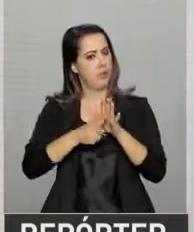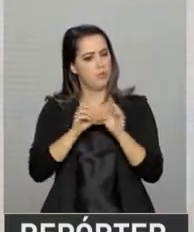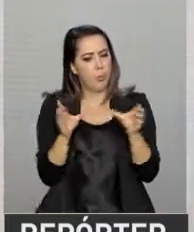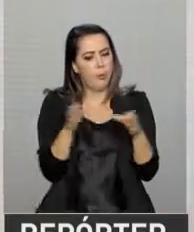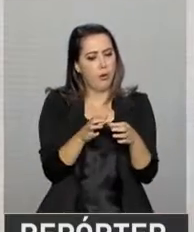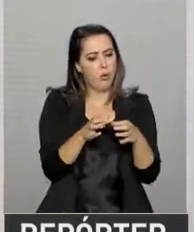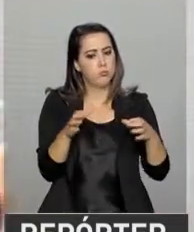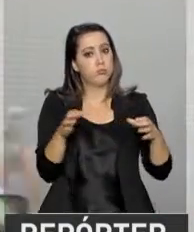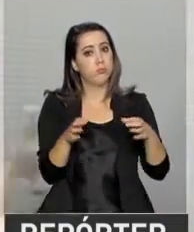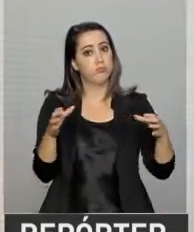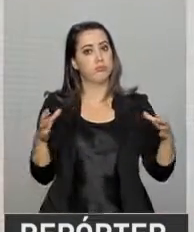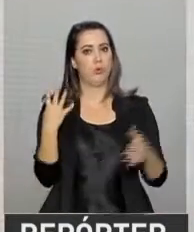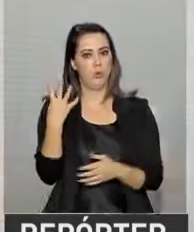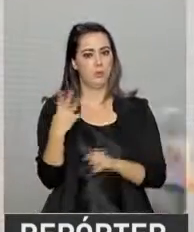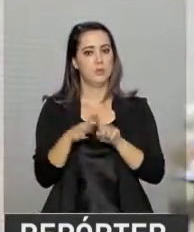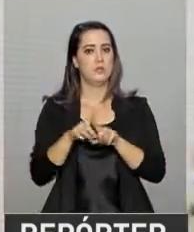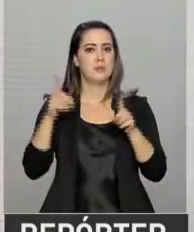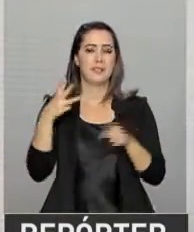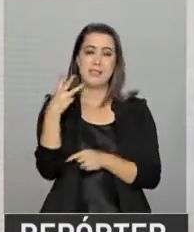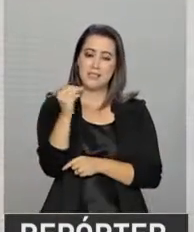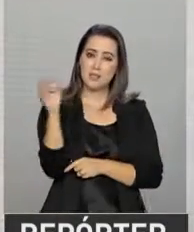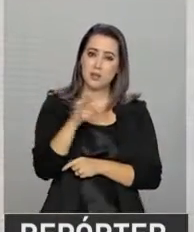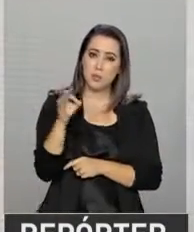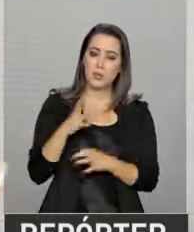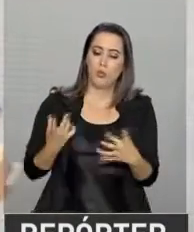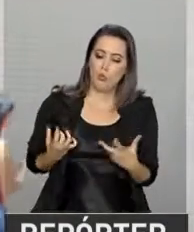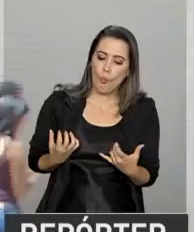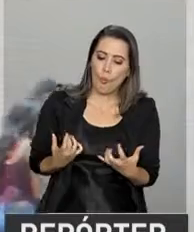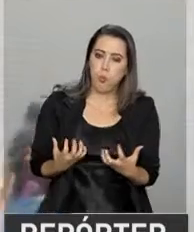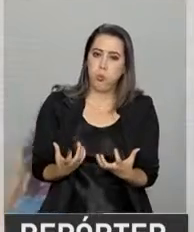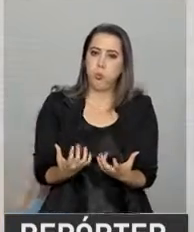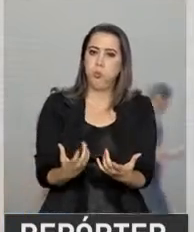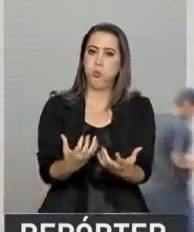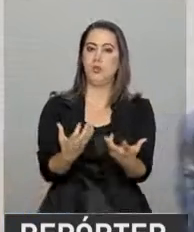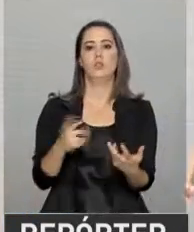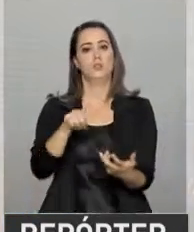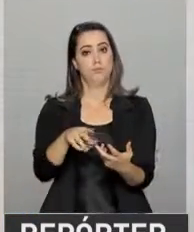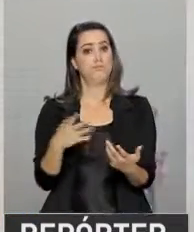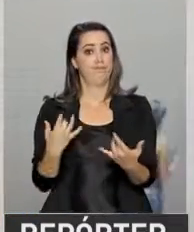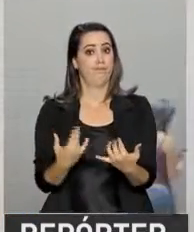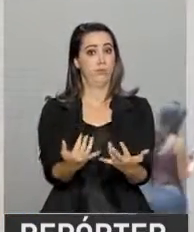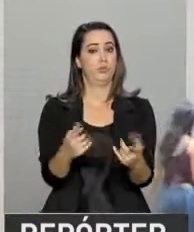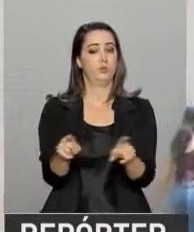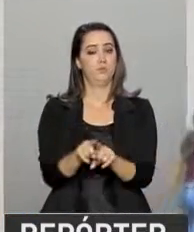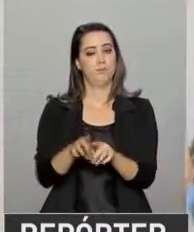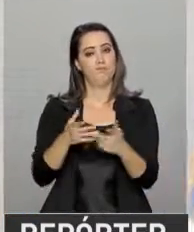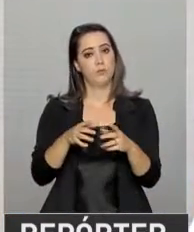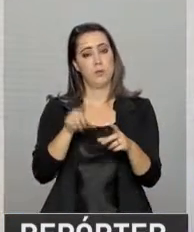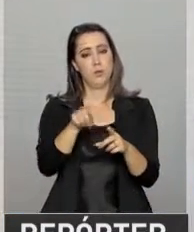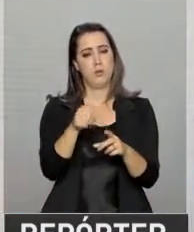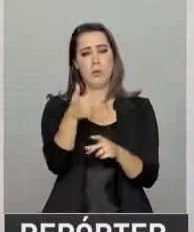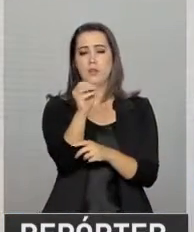cerca de 30% dessa área foi devastada por um incêndio só para este parque serão destinados cerca de